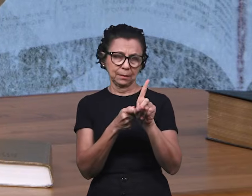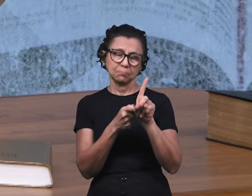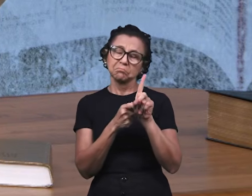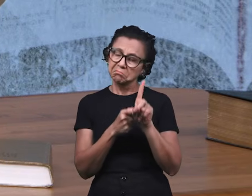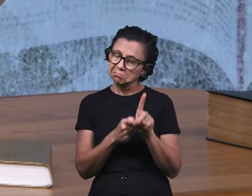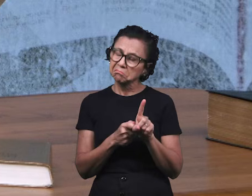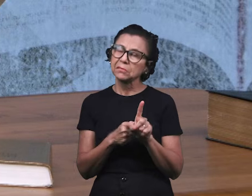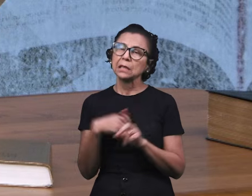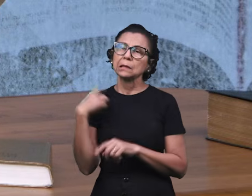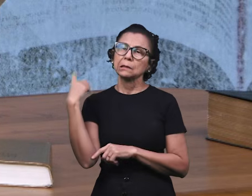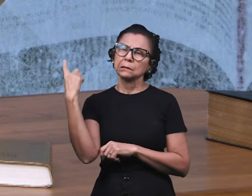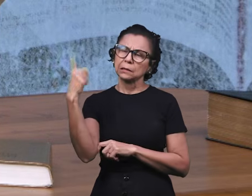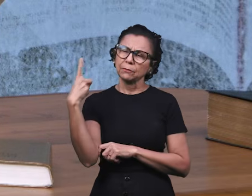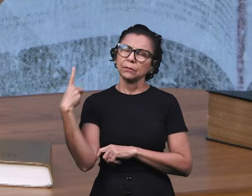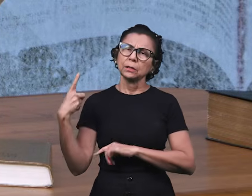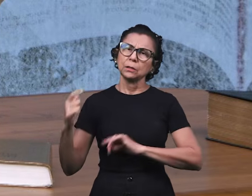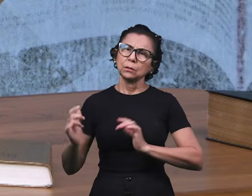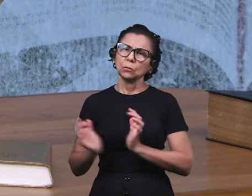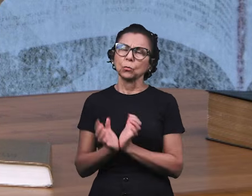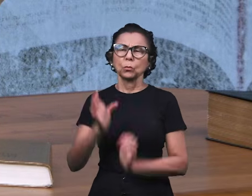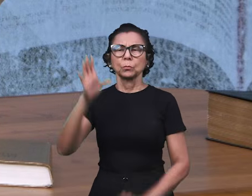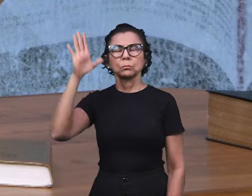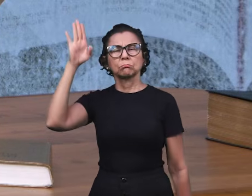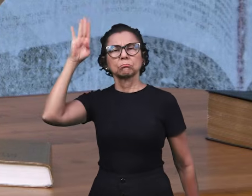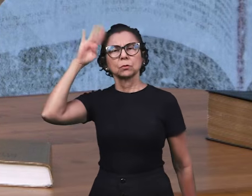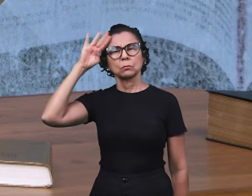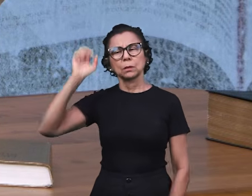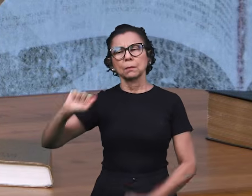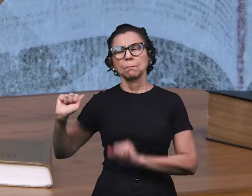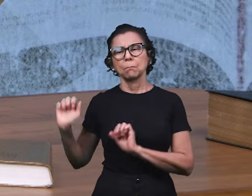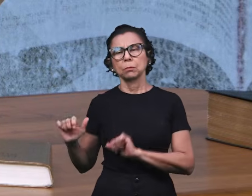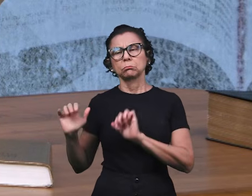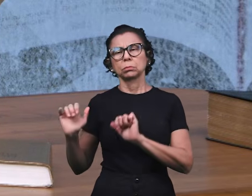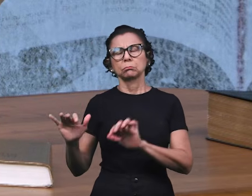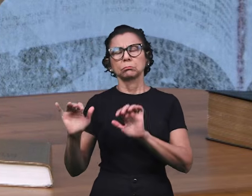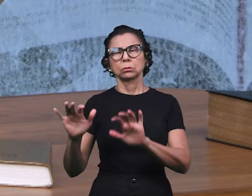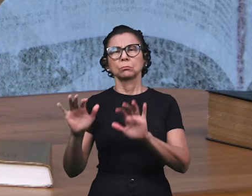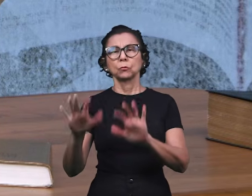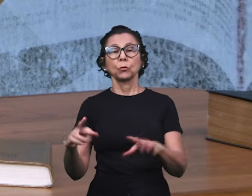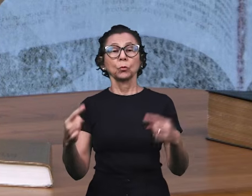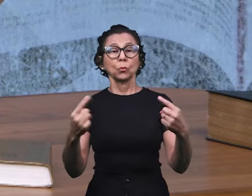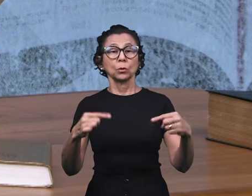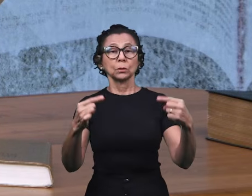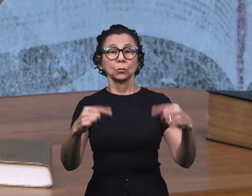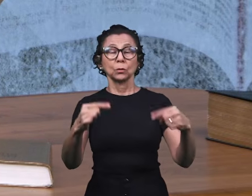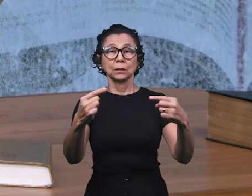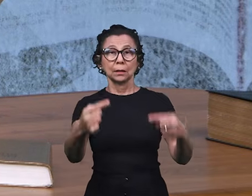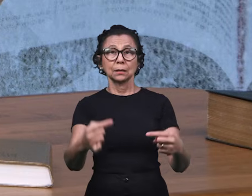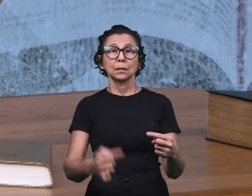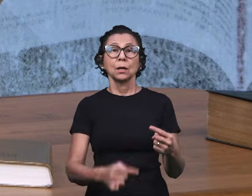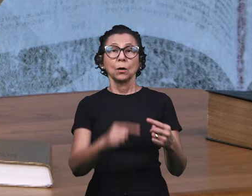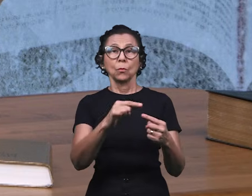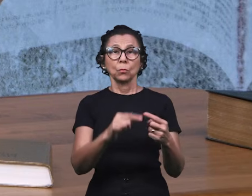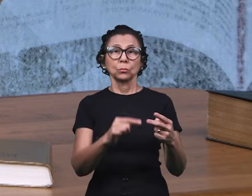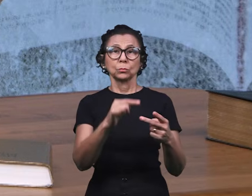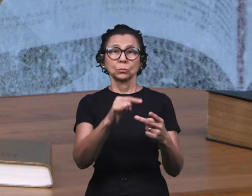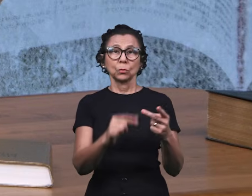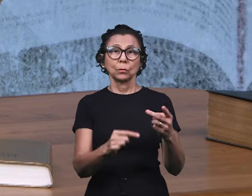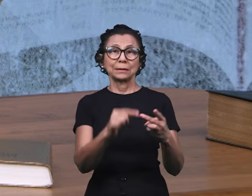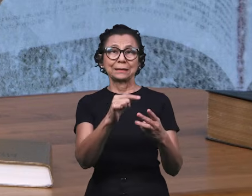Davi com os seus homens, e deram sobre os Gesuritas e os Gersitas e